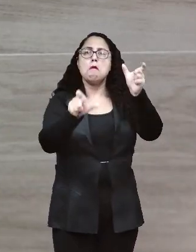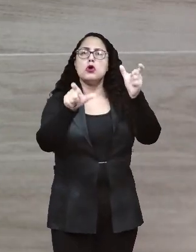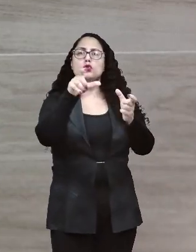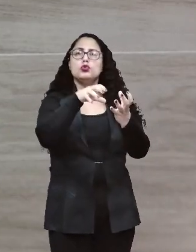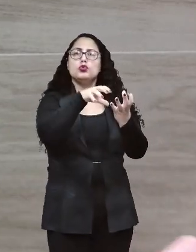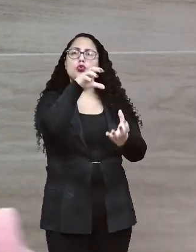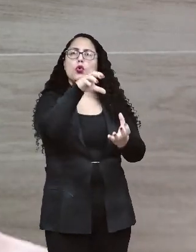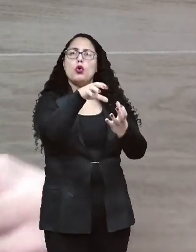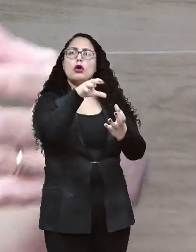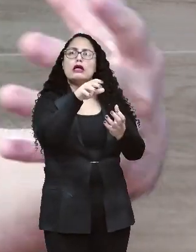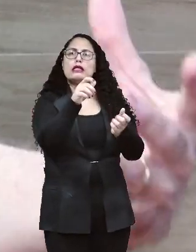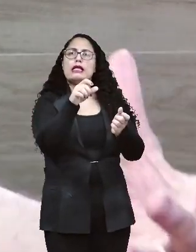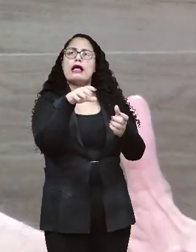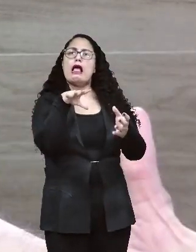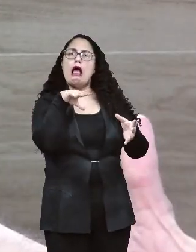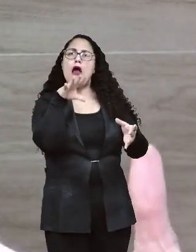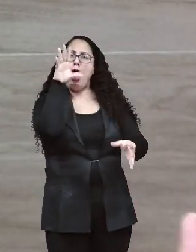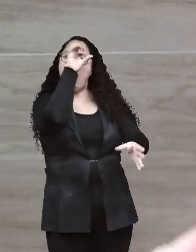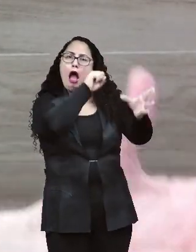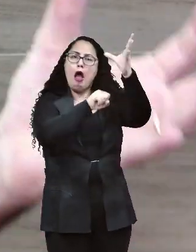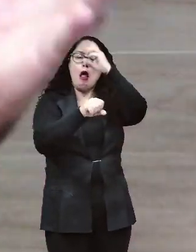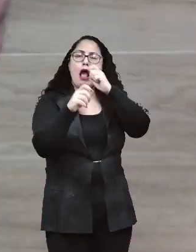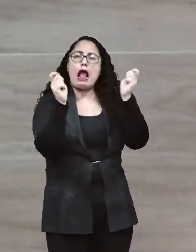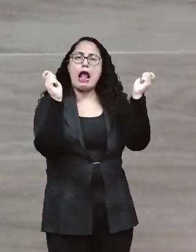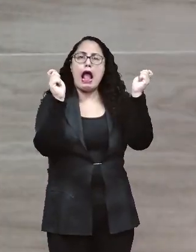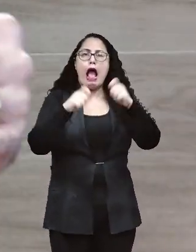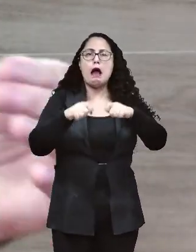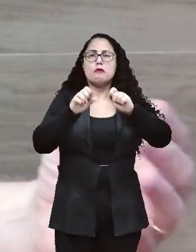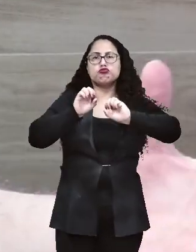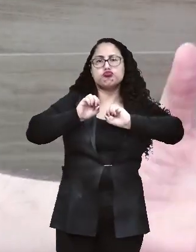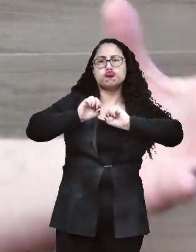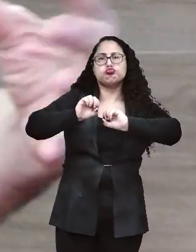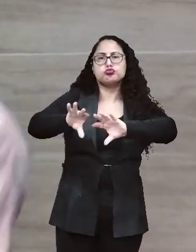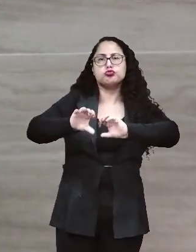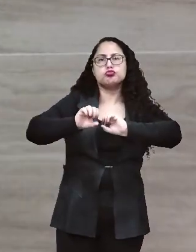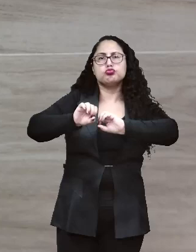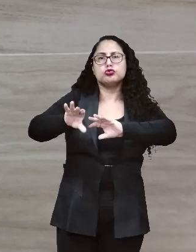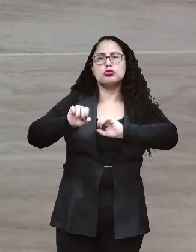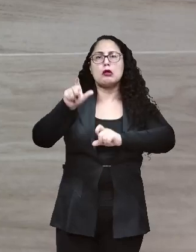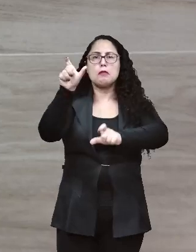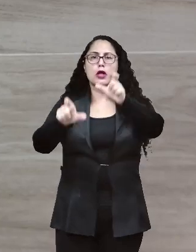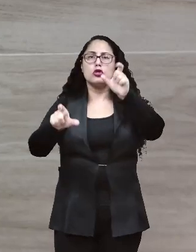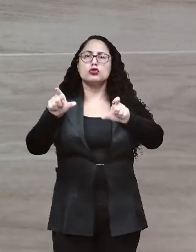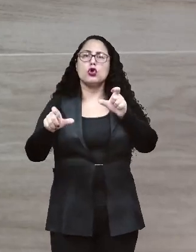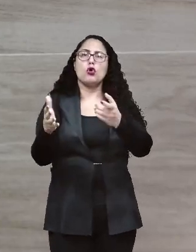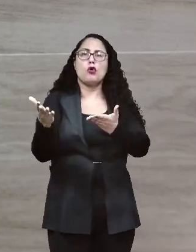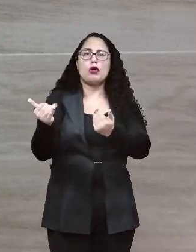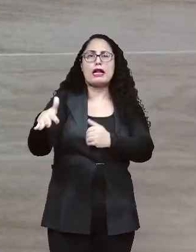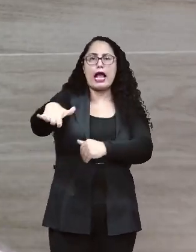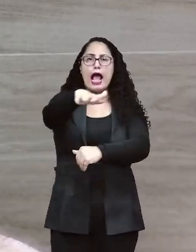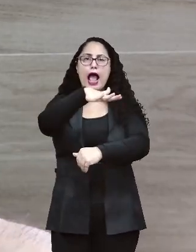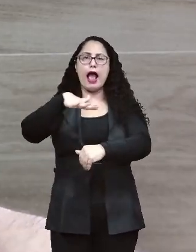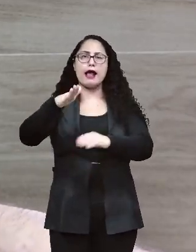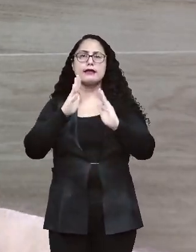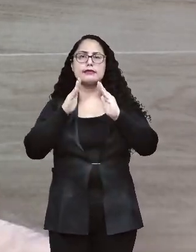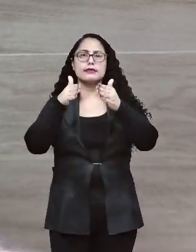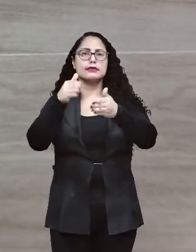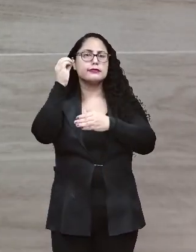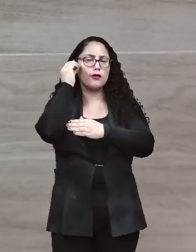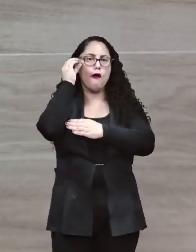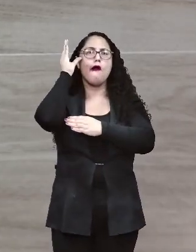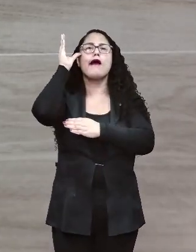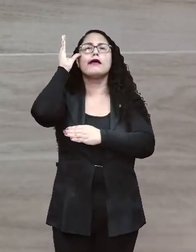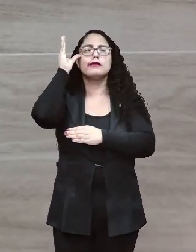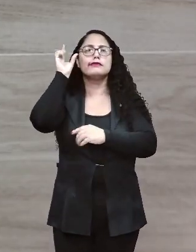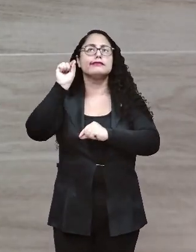idosos capacitem as pessoas novas, em áreas específicas de